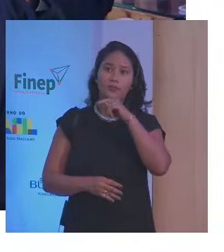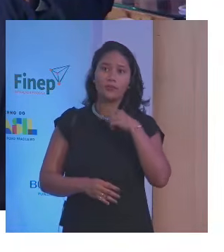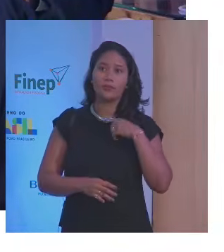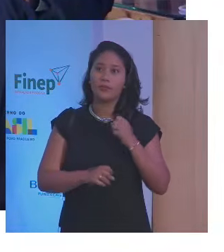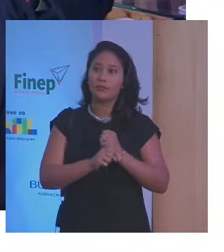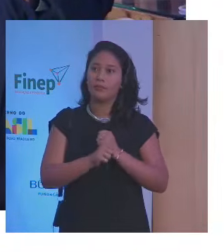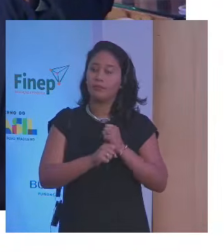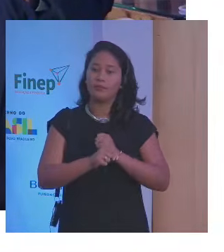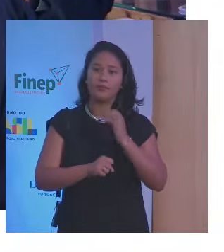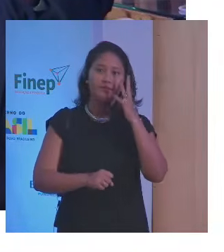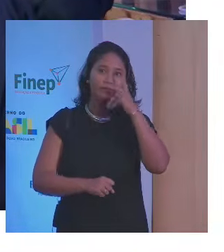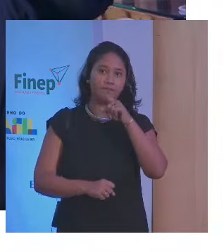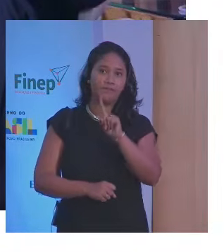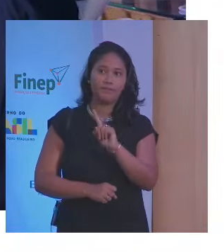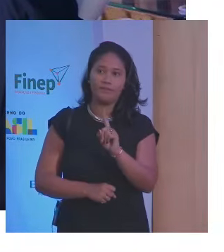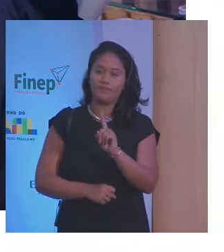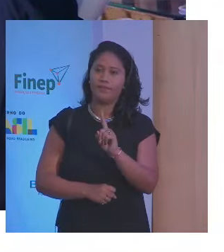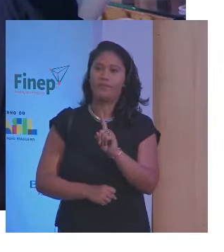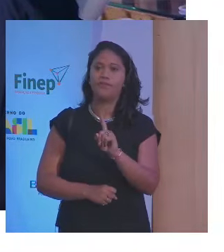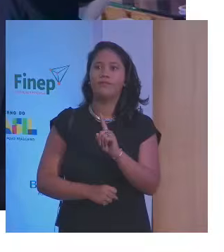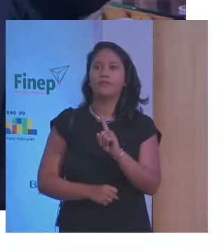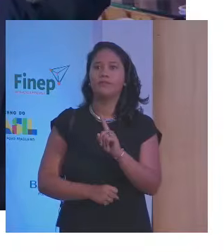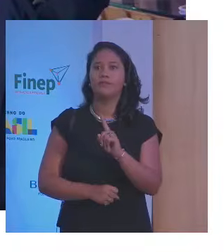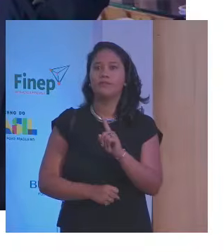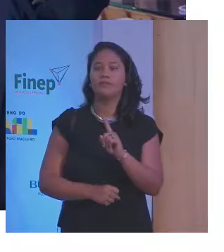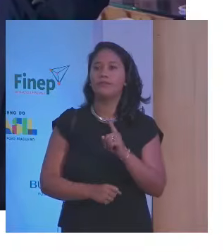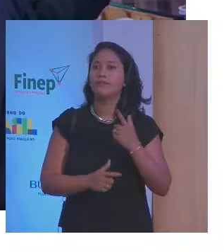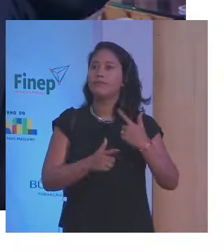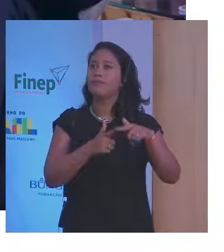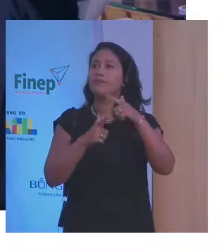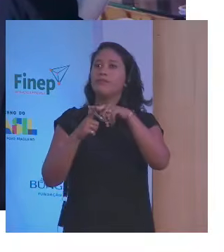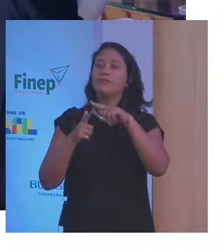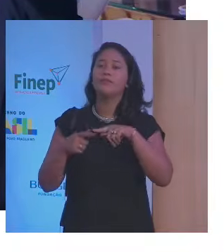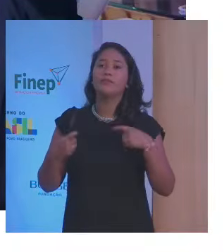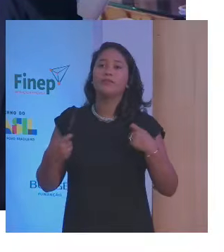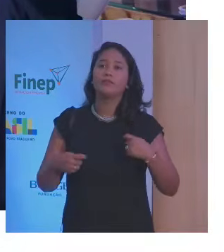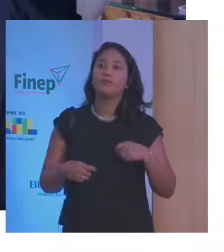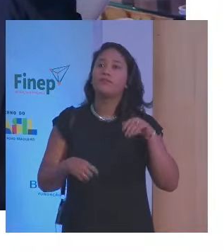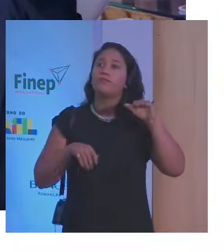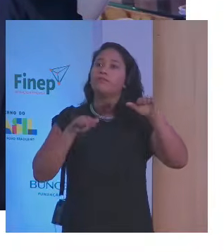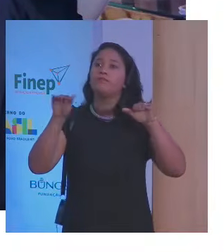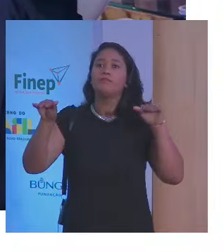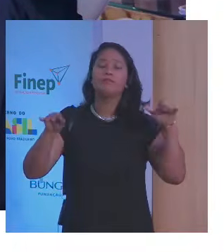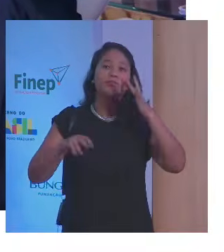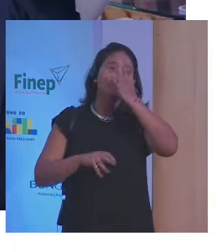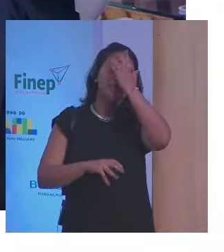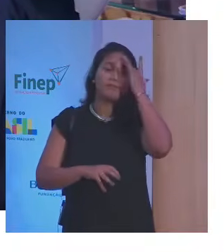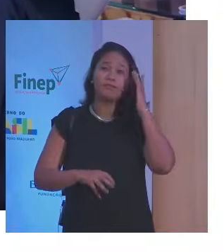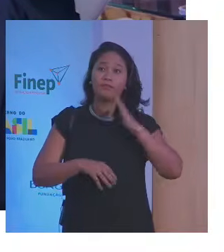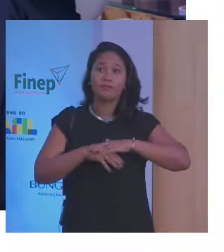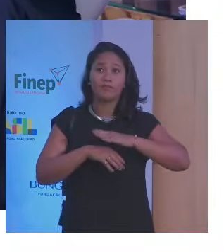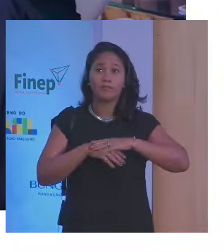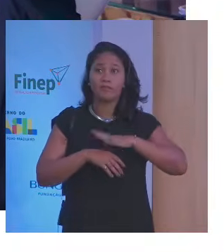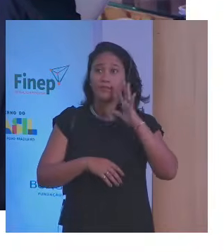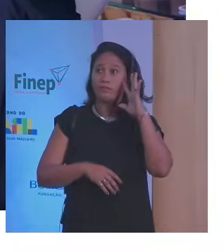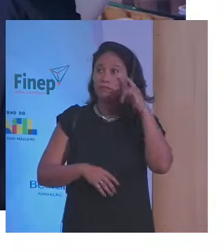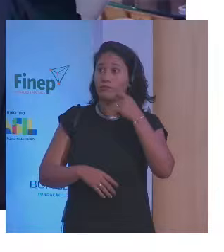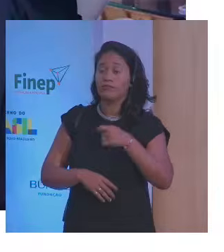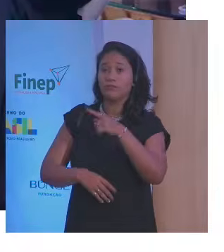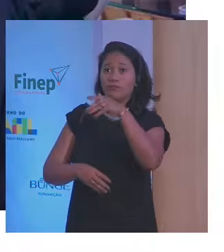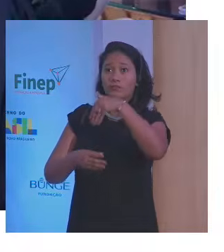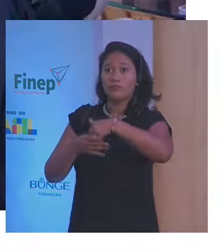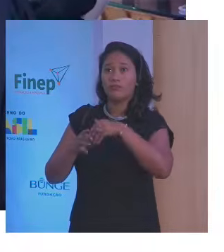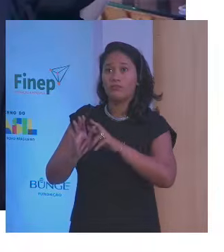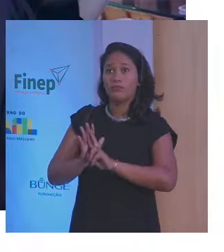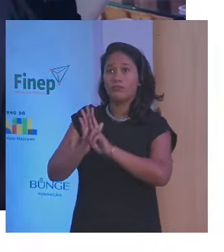bonito. E a gente vai ter ressacas e ciclovias que caem. A gente tem que começar a cobrar das pessoas que a gente mesmo decidiu colocar lá para